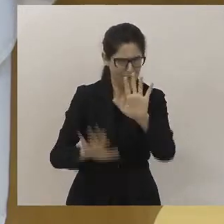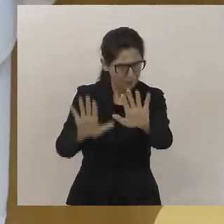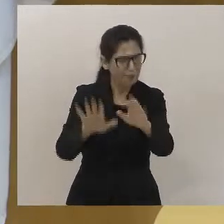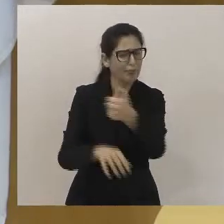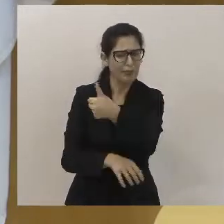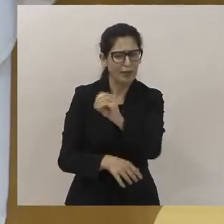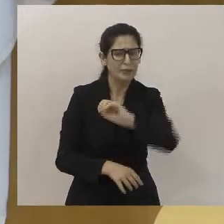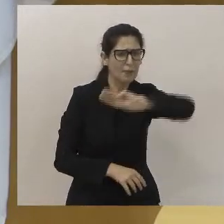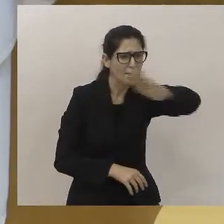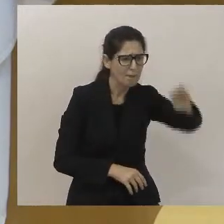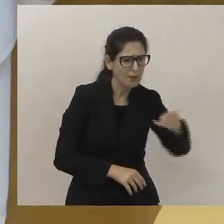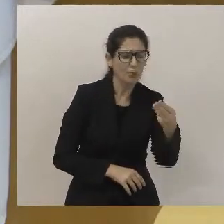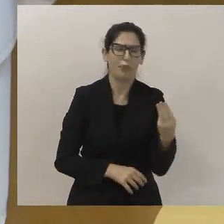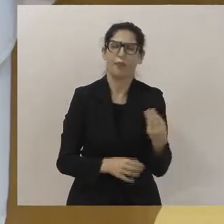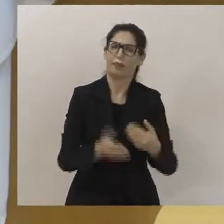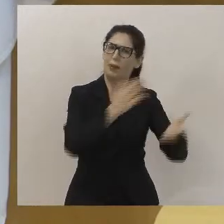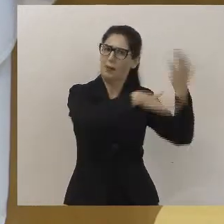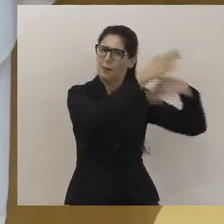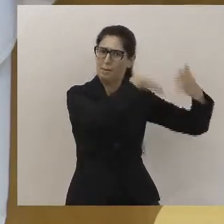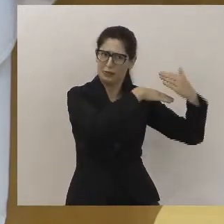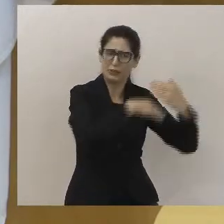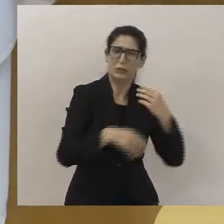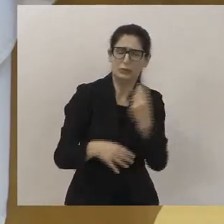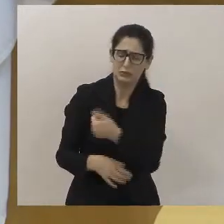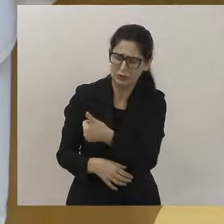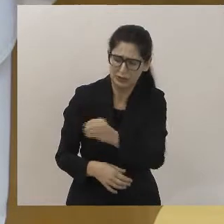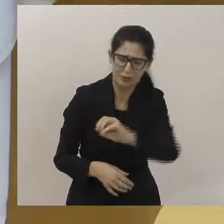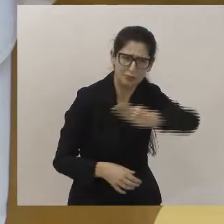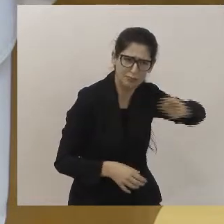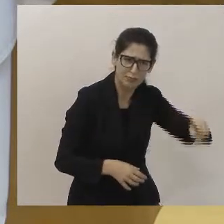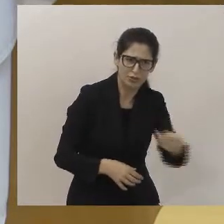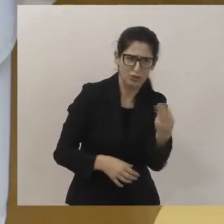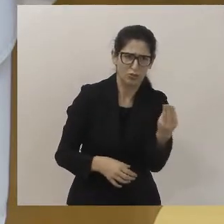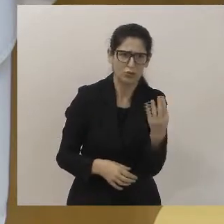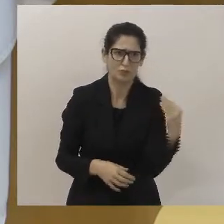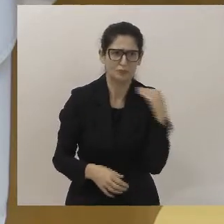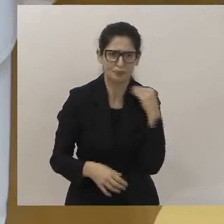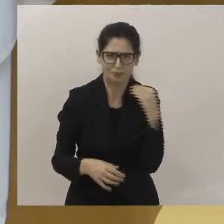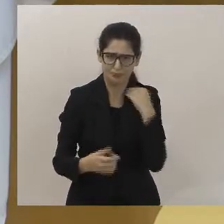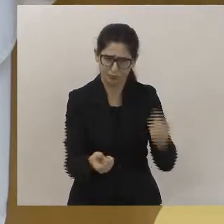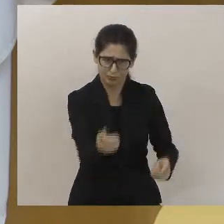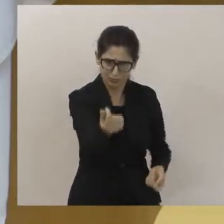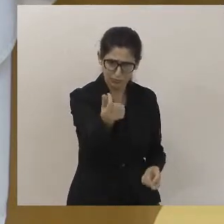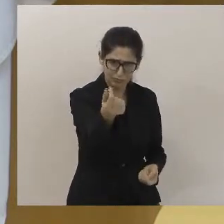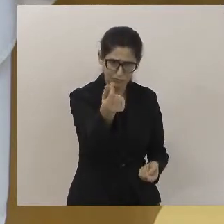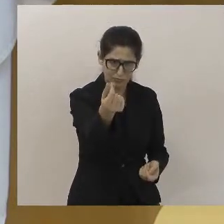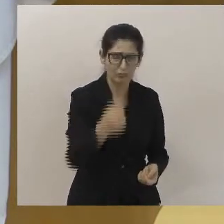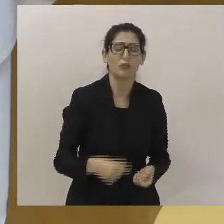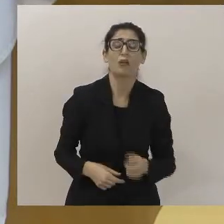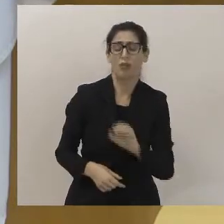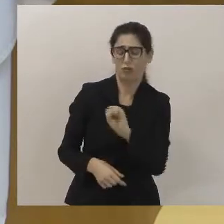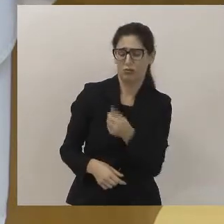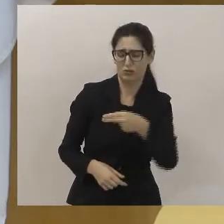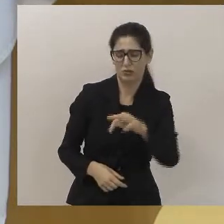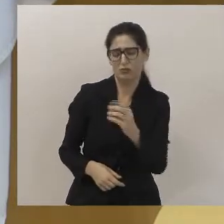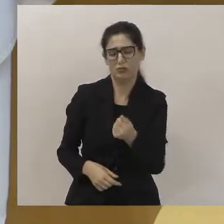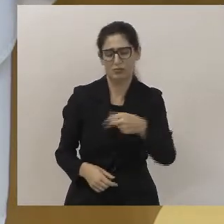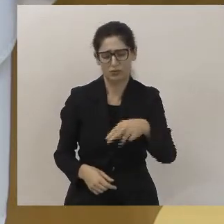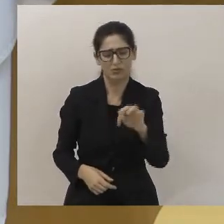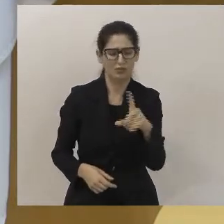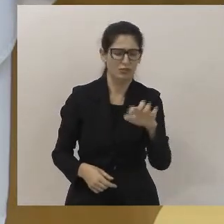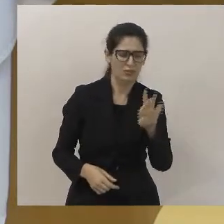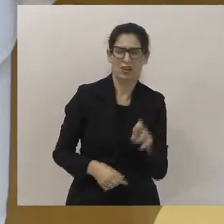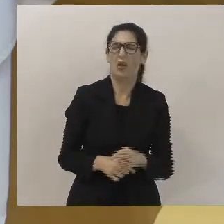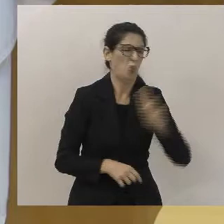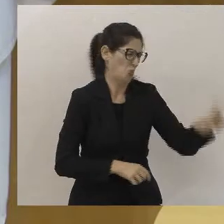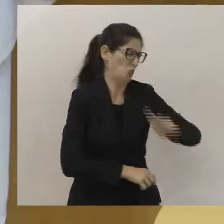ano da venda da folha de pagamento de santo andré e praticamente queimar esse dinheiro adão esquenta a cabeça não depois entra mais não é